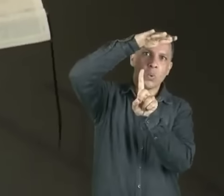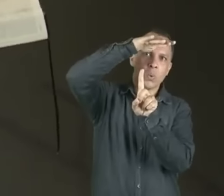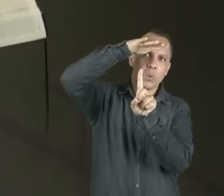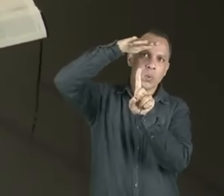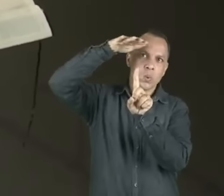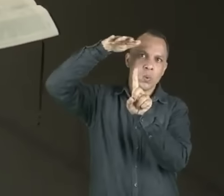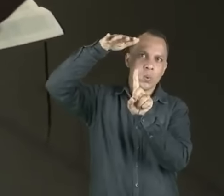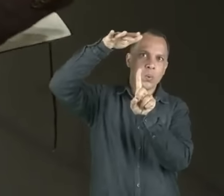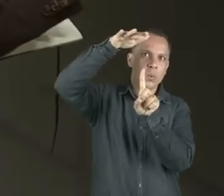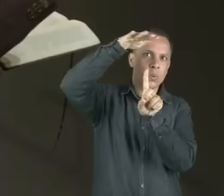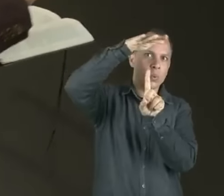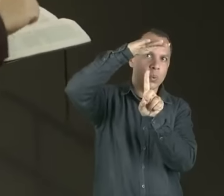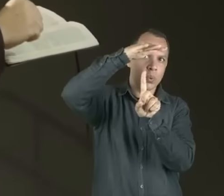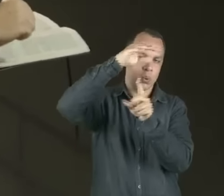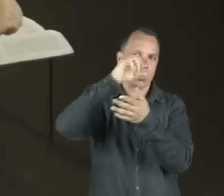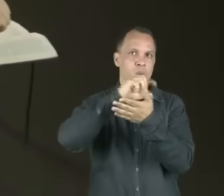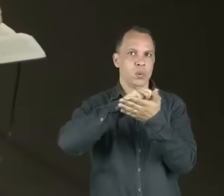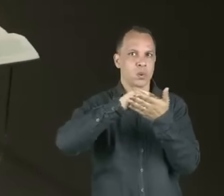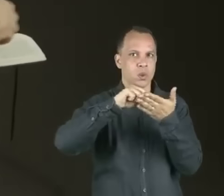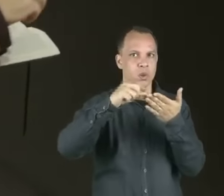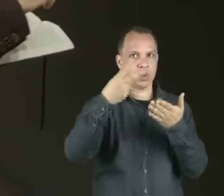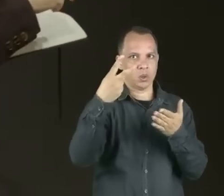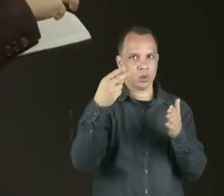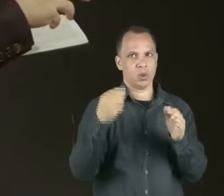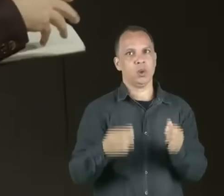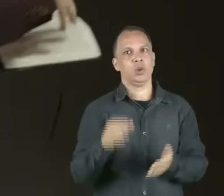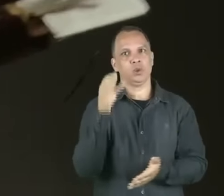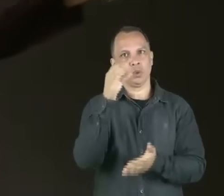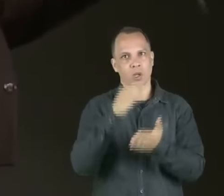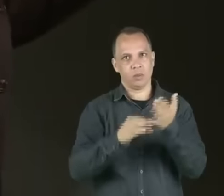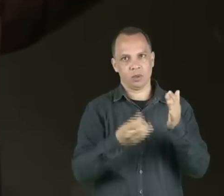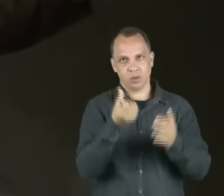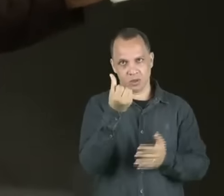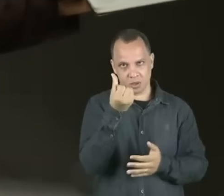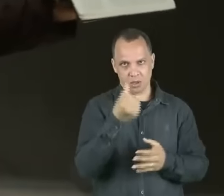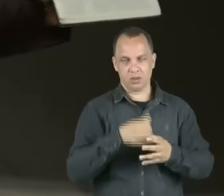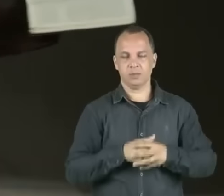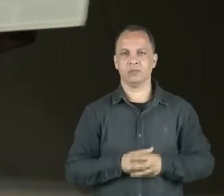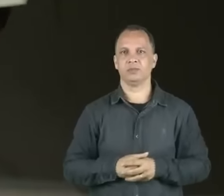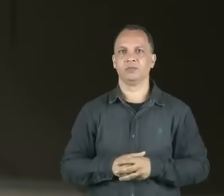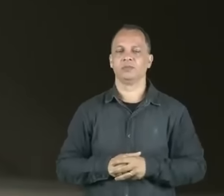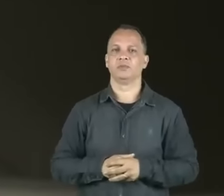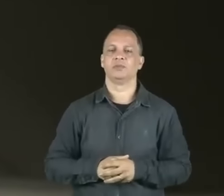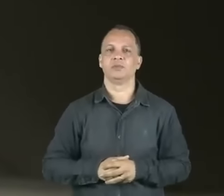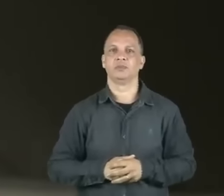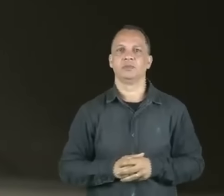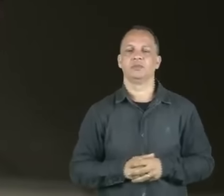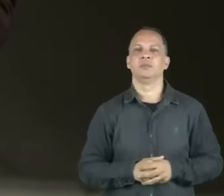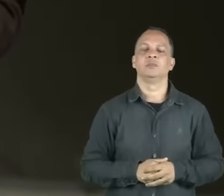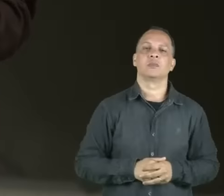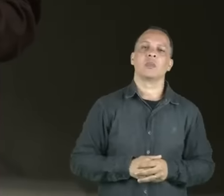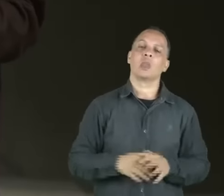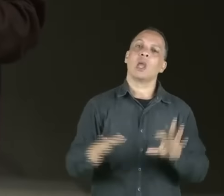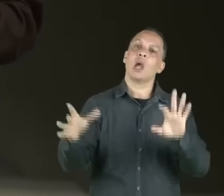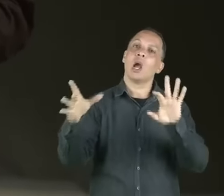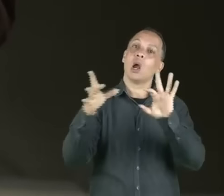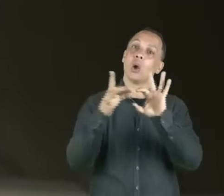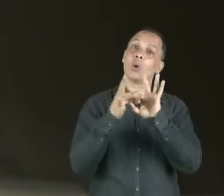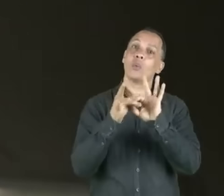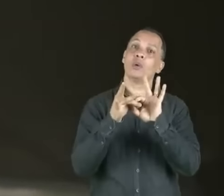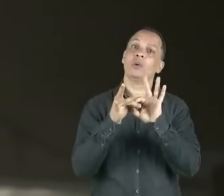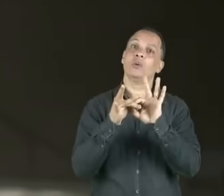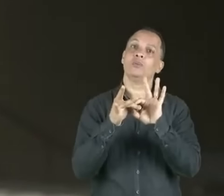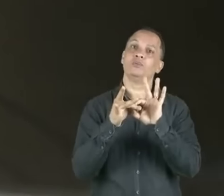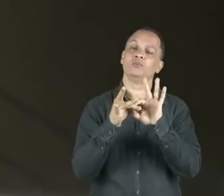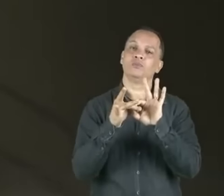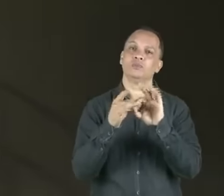Capítulo 2 Versículo 6 diz também que a igreja a comunhão de Cristo Jesus a